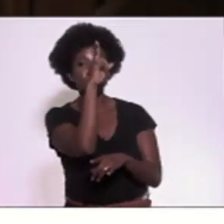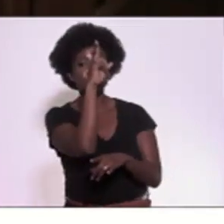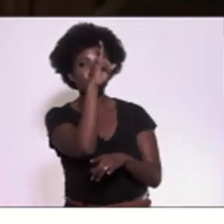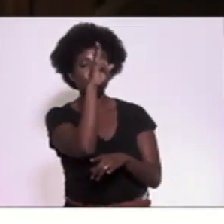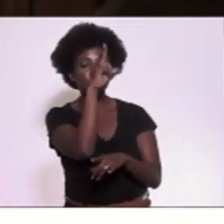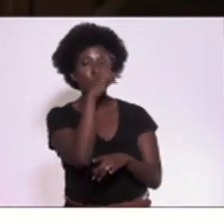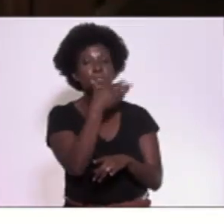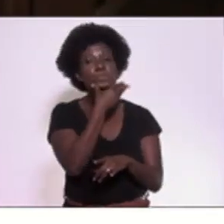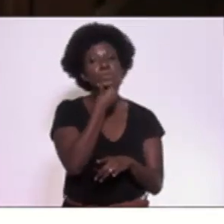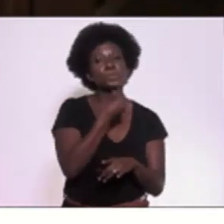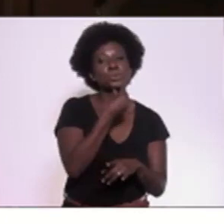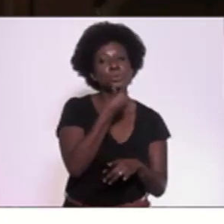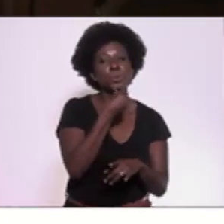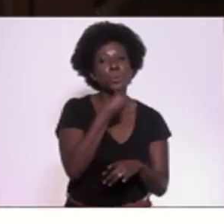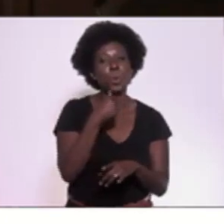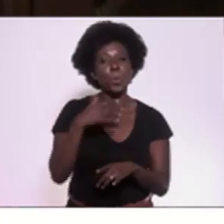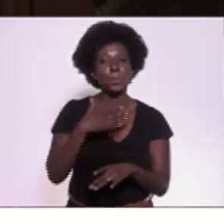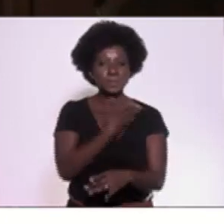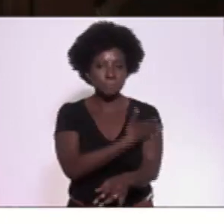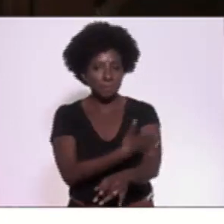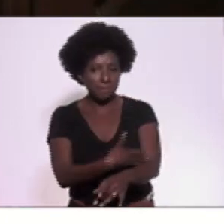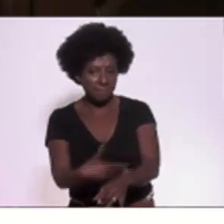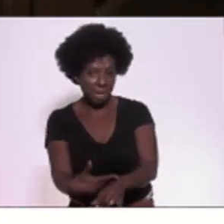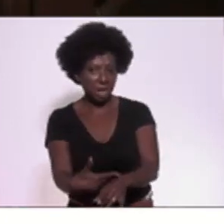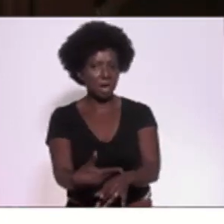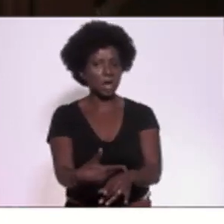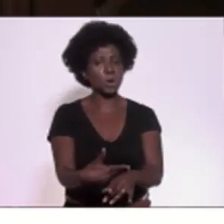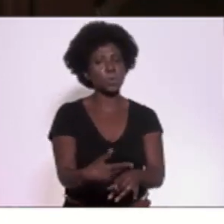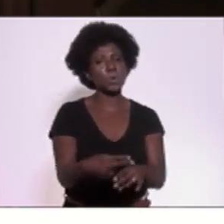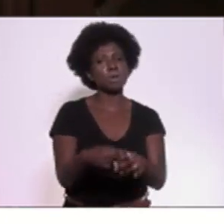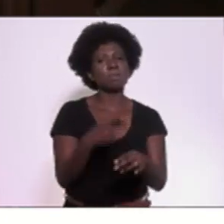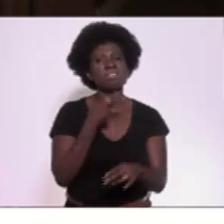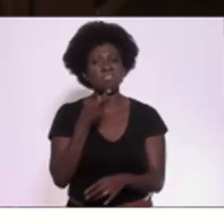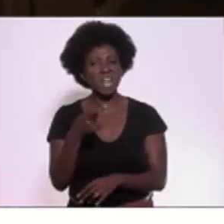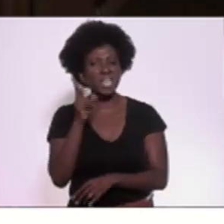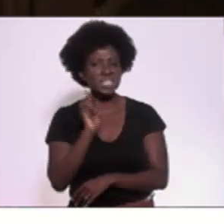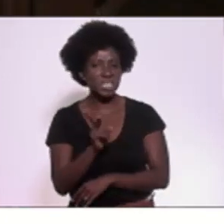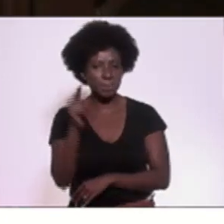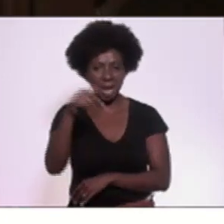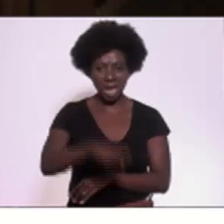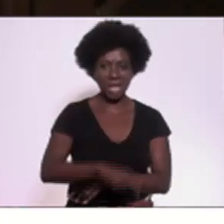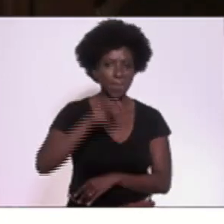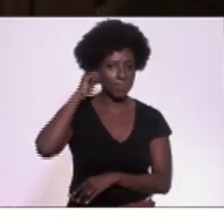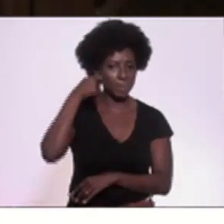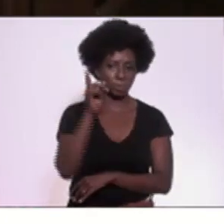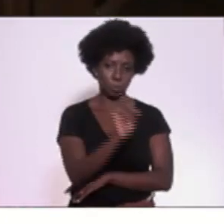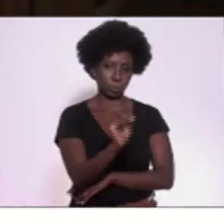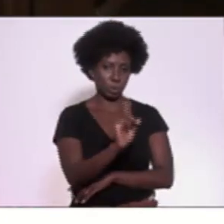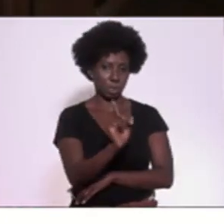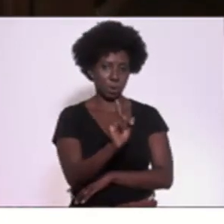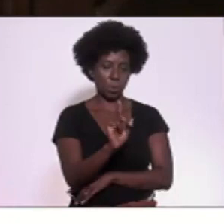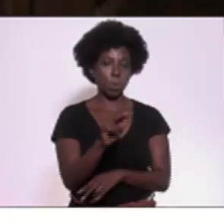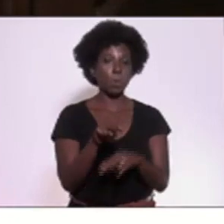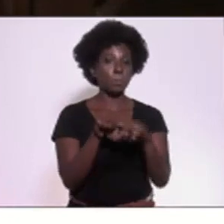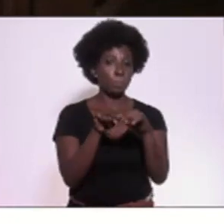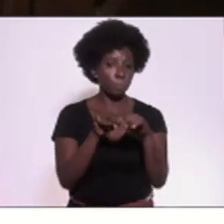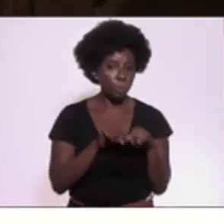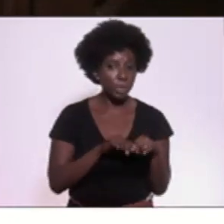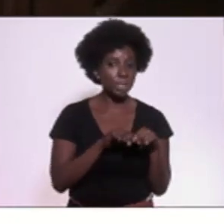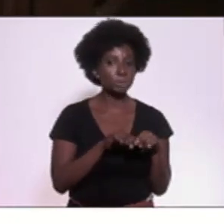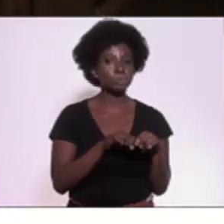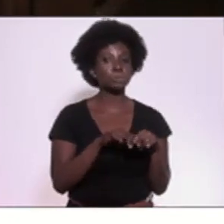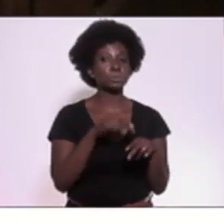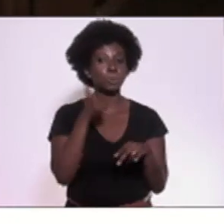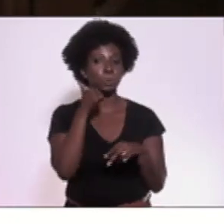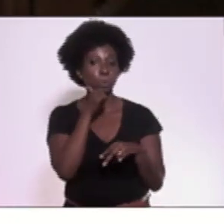e econômica, diz o tempo inteiro que não é aqui que devemos estar. Portanto, senhora presidenta, eu digo que estar hoje